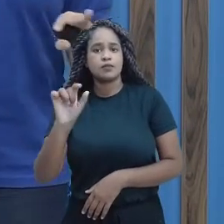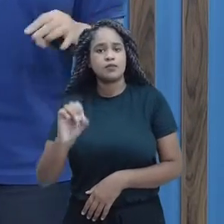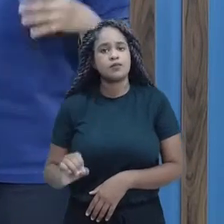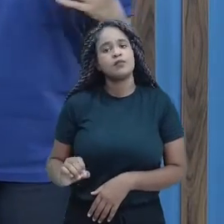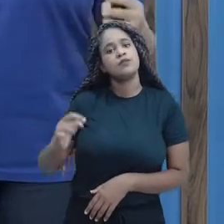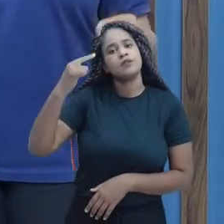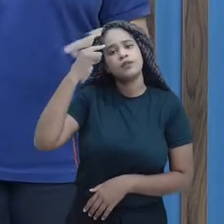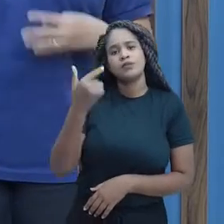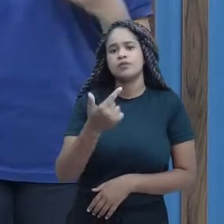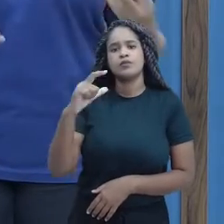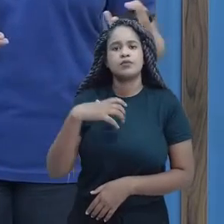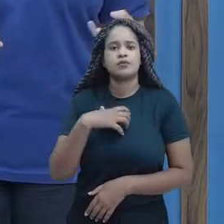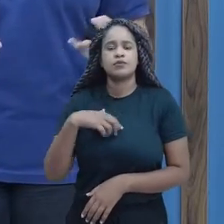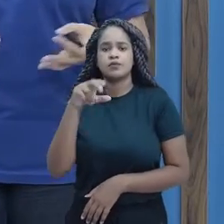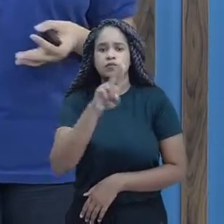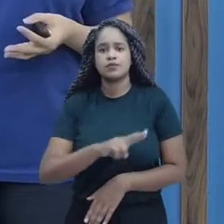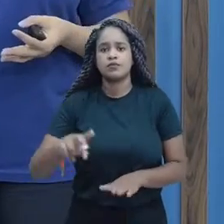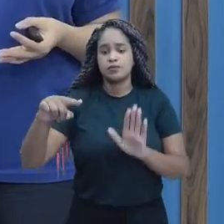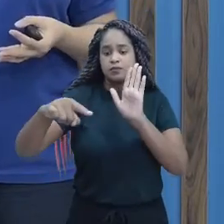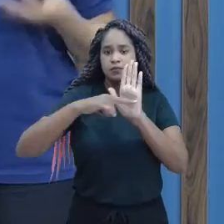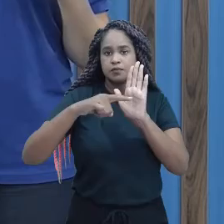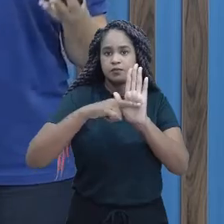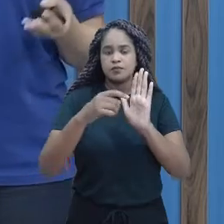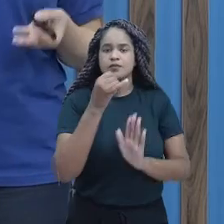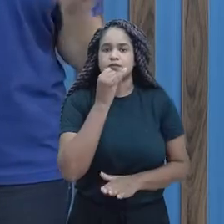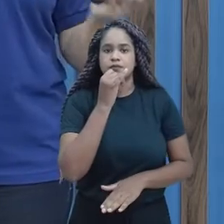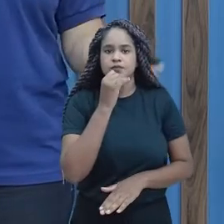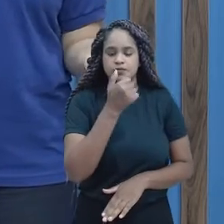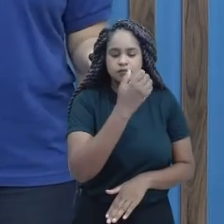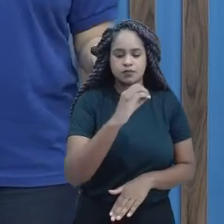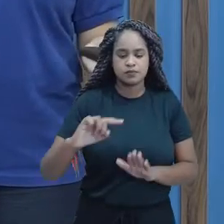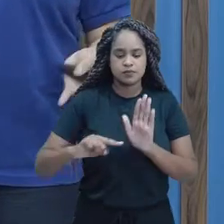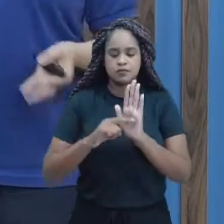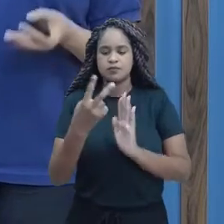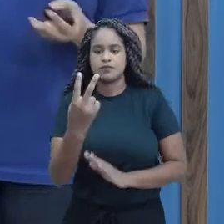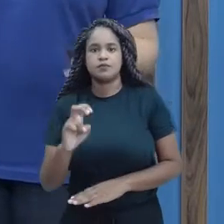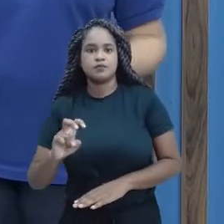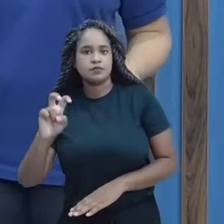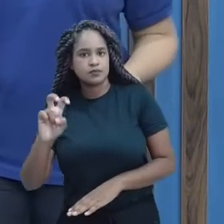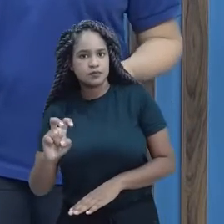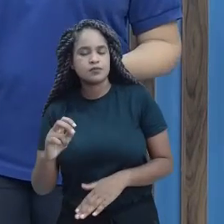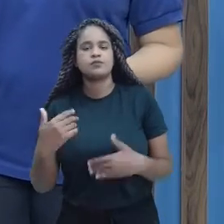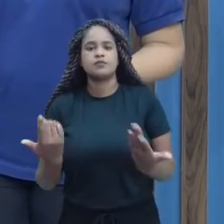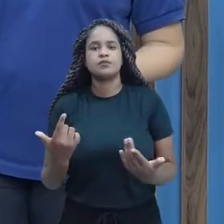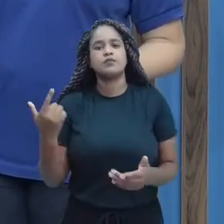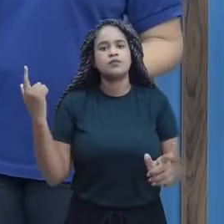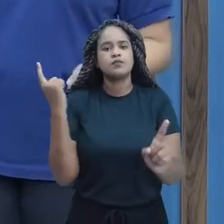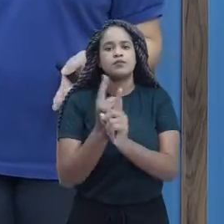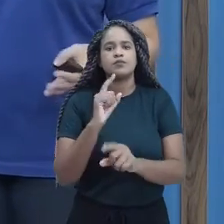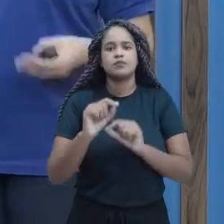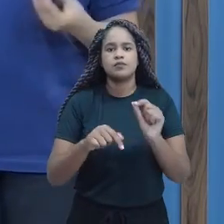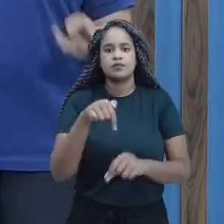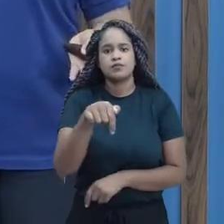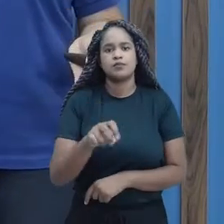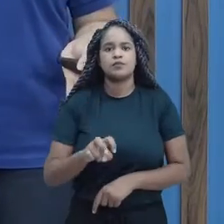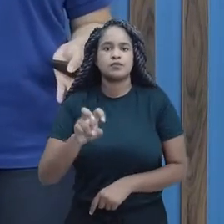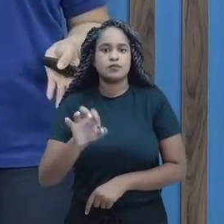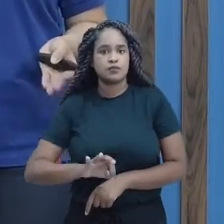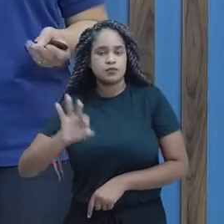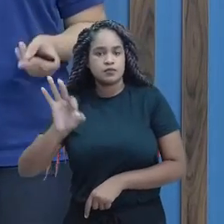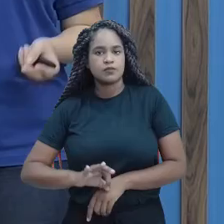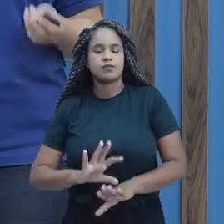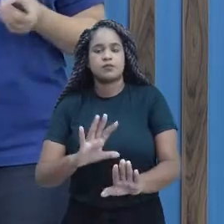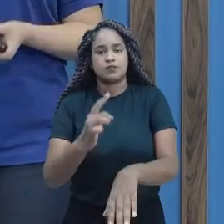né? Tiago utilizou a subtração do 100 menos o 25. Então, a gente chega no 75%. Mas eu também